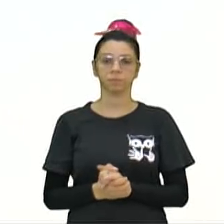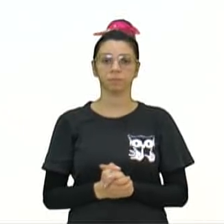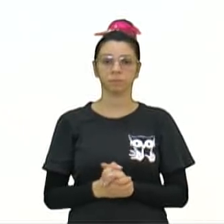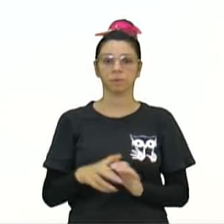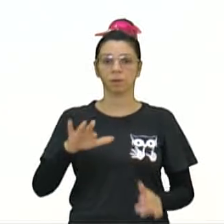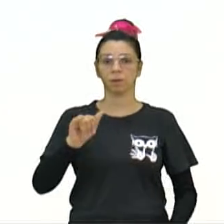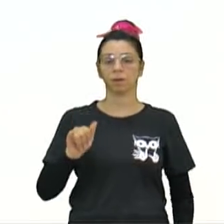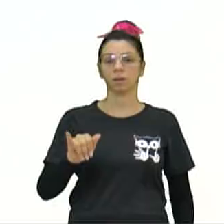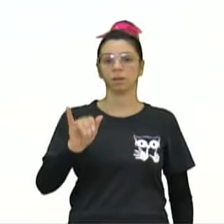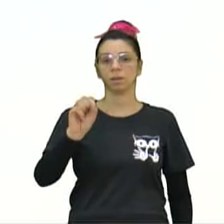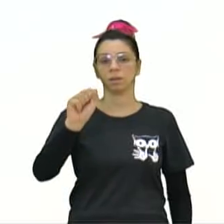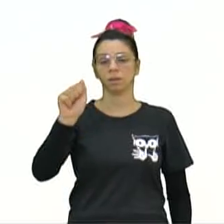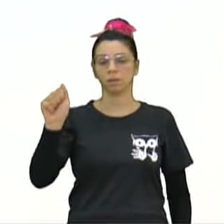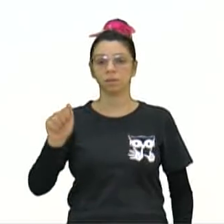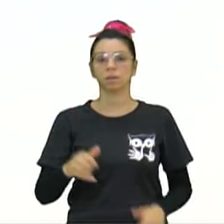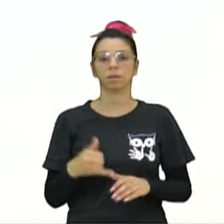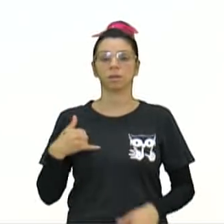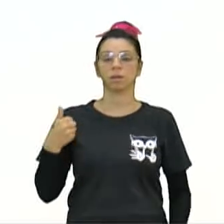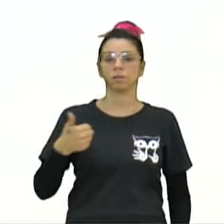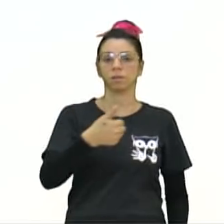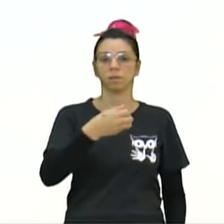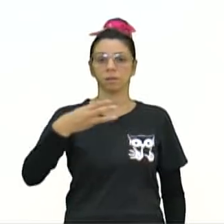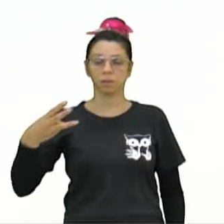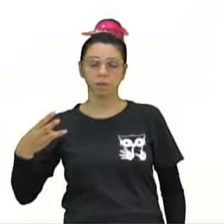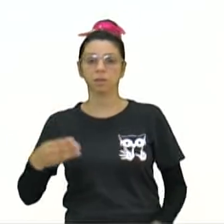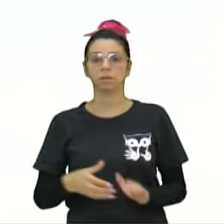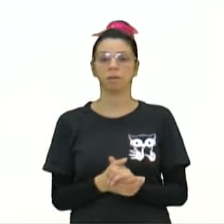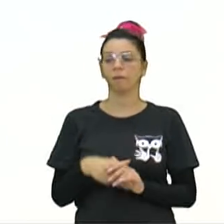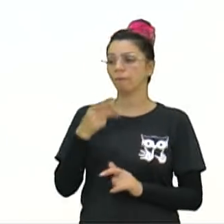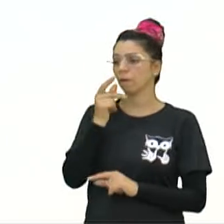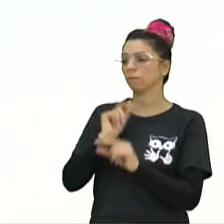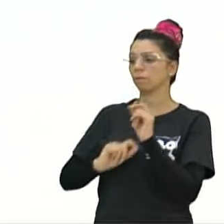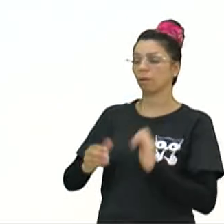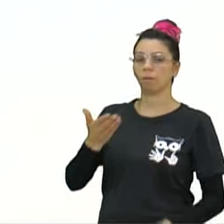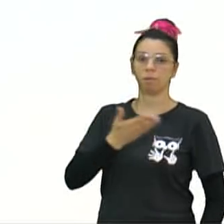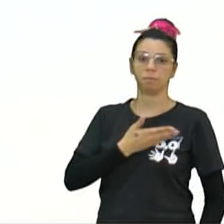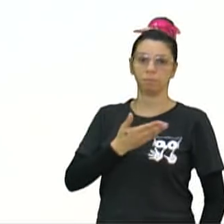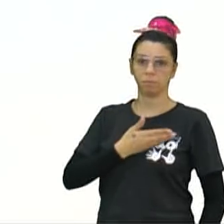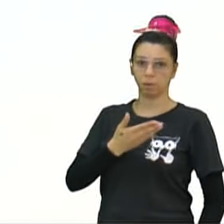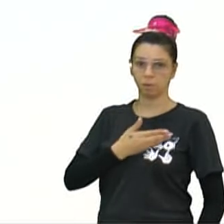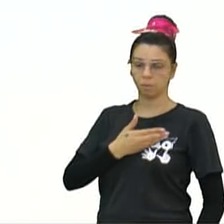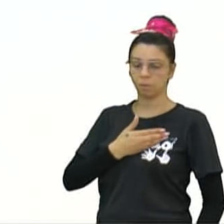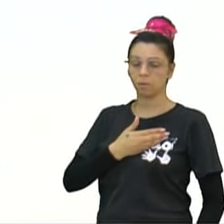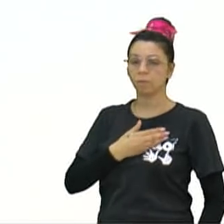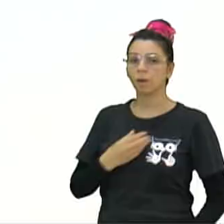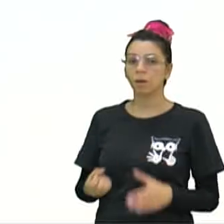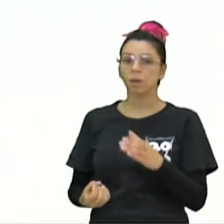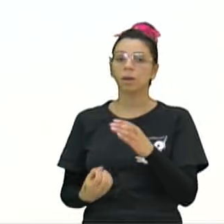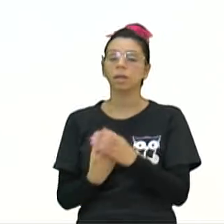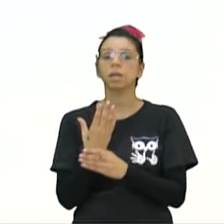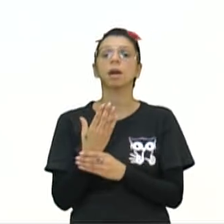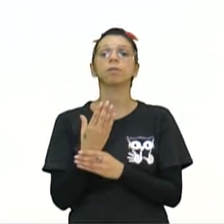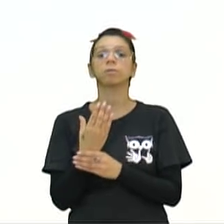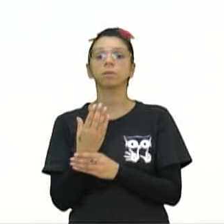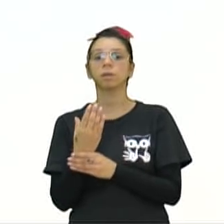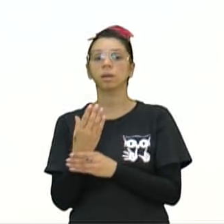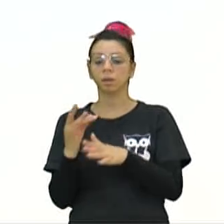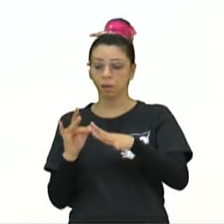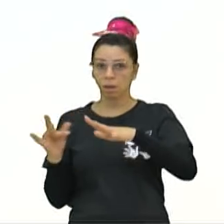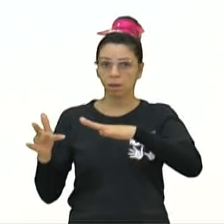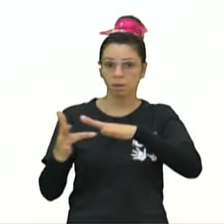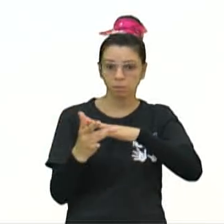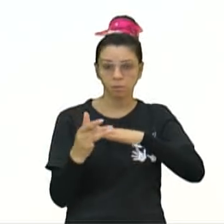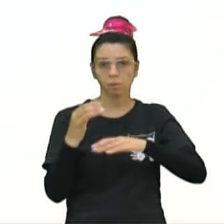Raíssa, 13 anos, conta que colegas de classe criaram uma comunidade no Orkut, rede social criada